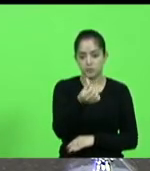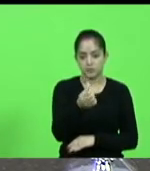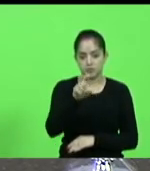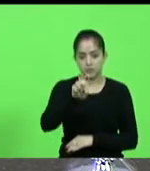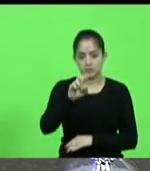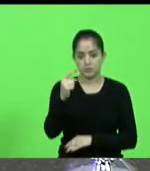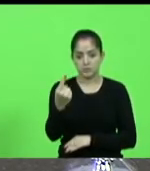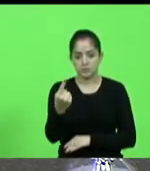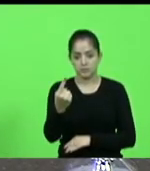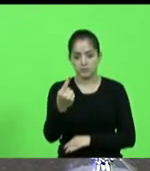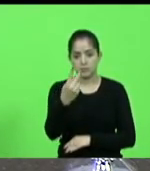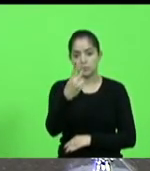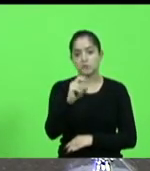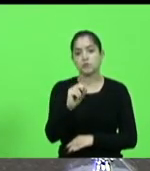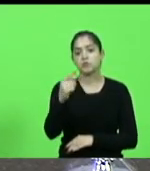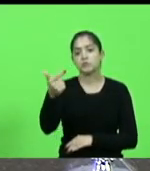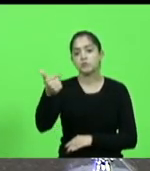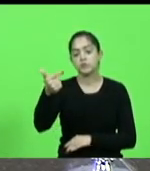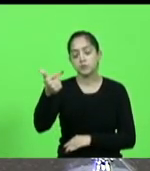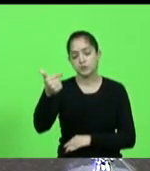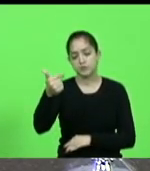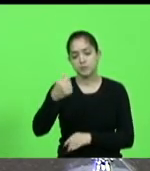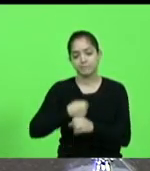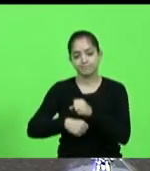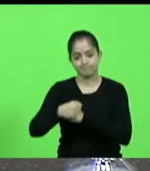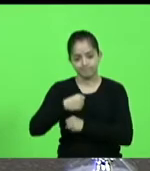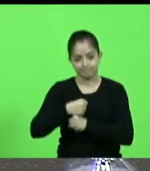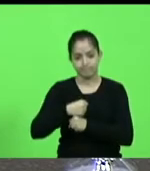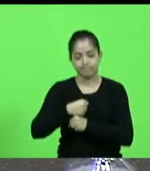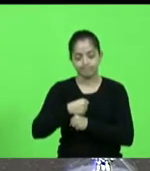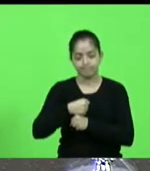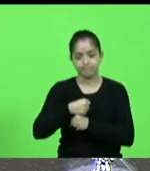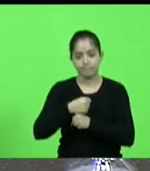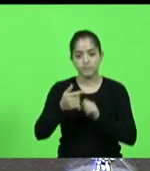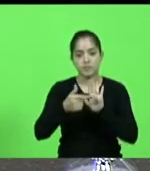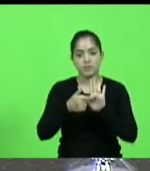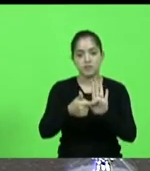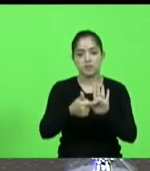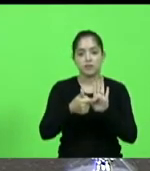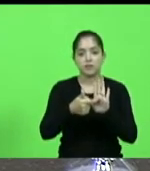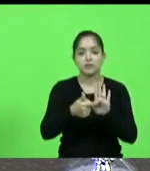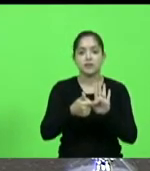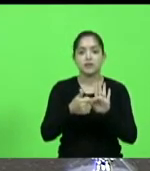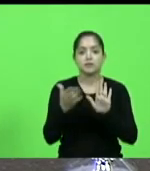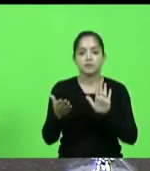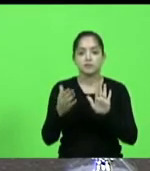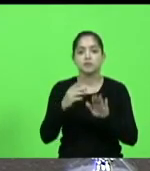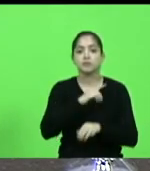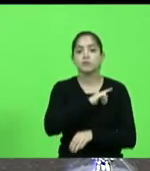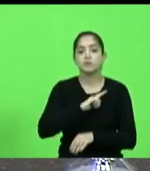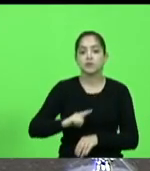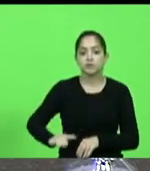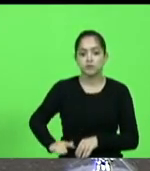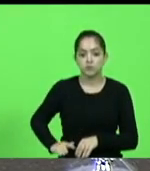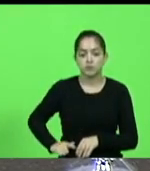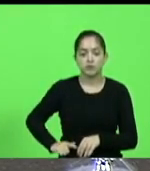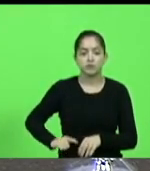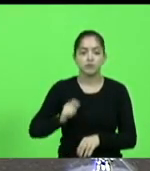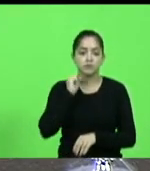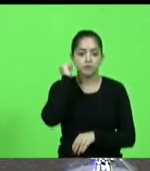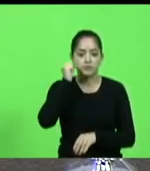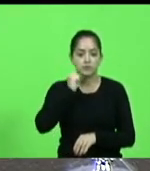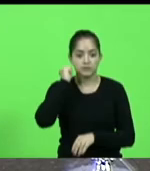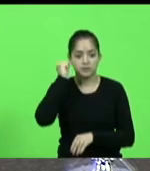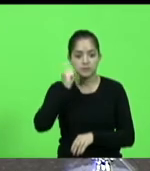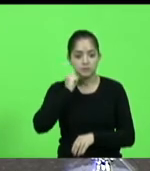12.651 de 2012, relatado pelo nosso sempre governador, senador